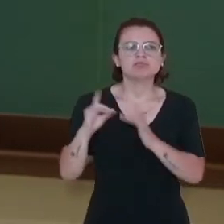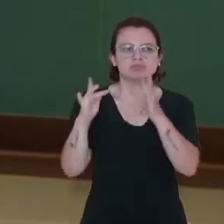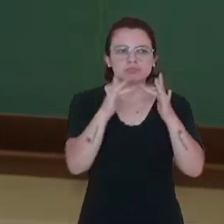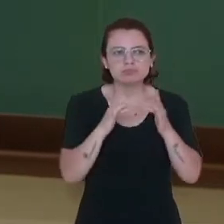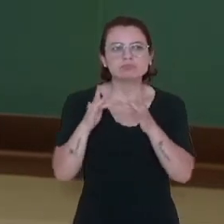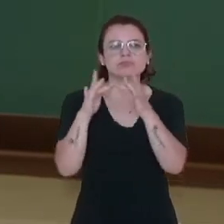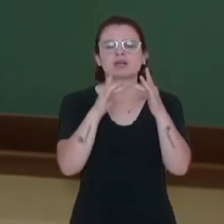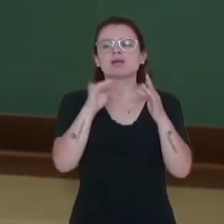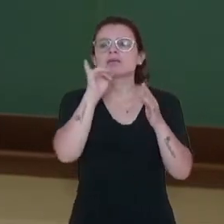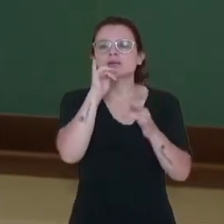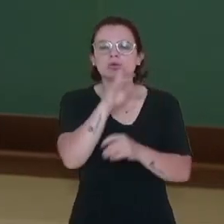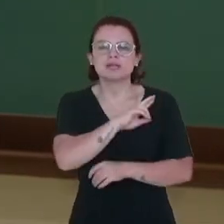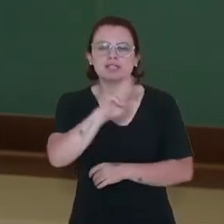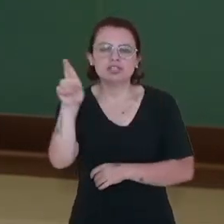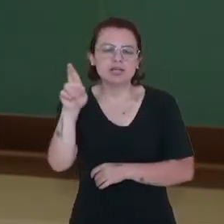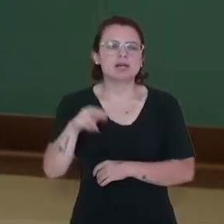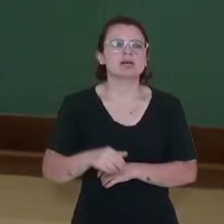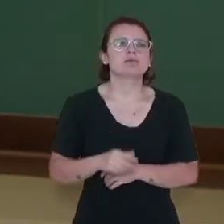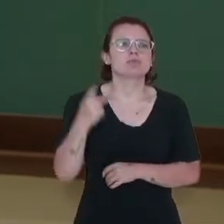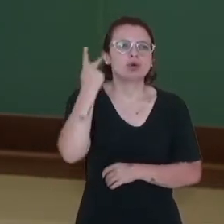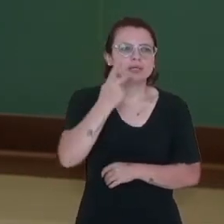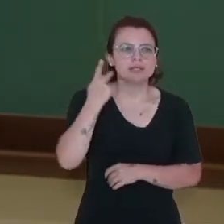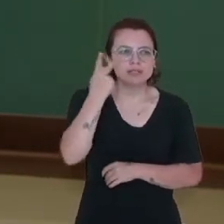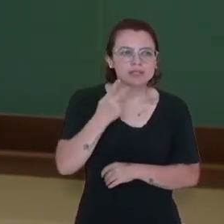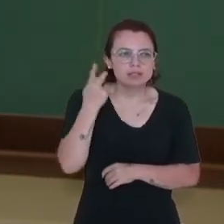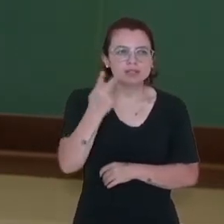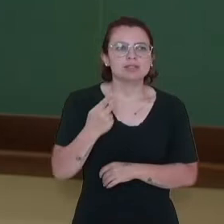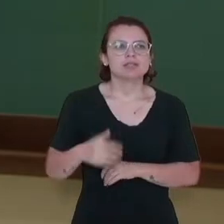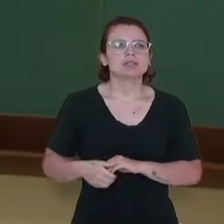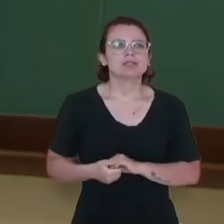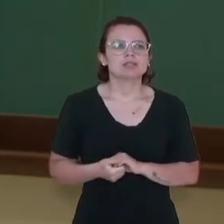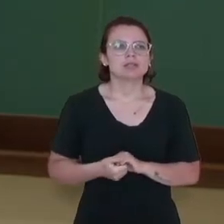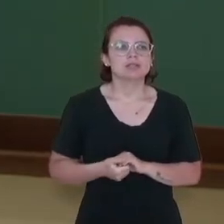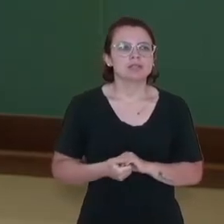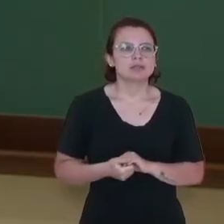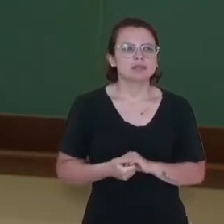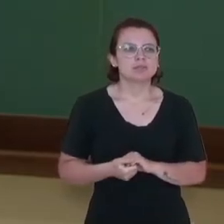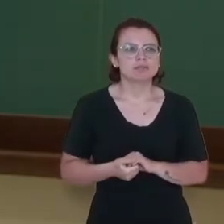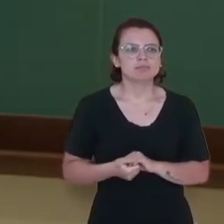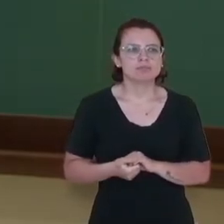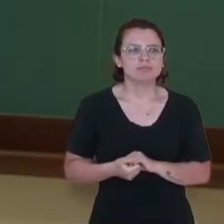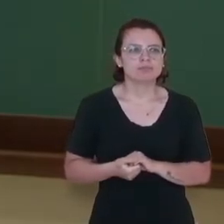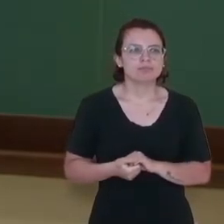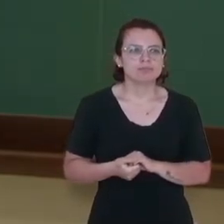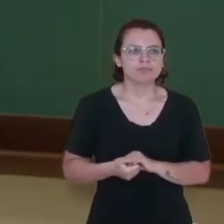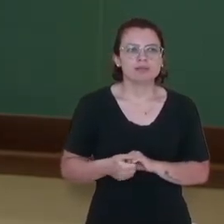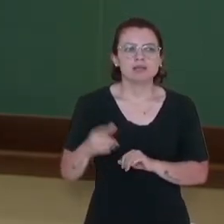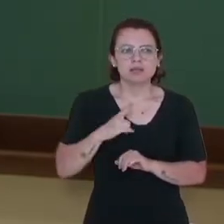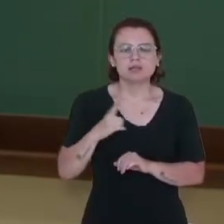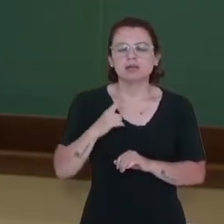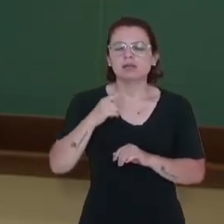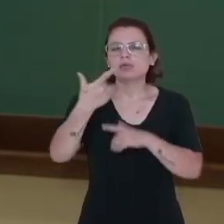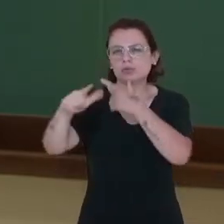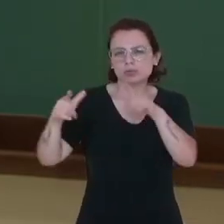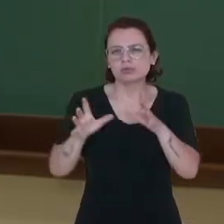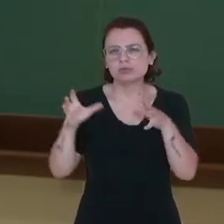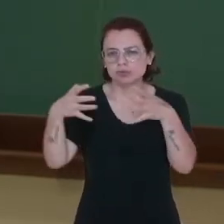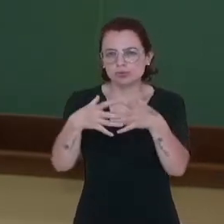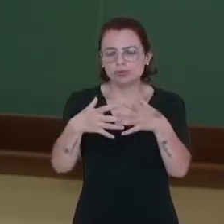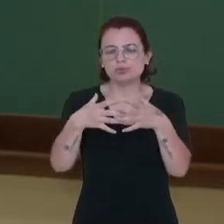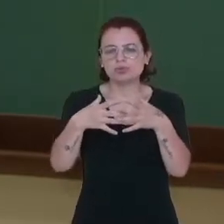de religião, questão política, questão territorial e também grupos aí como, por